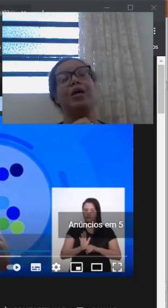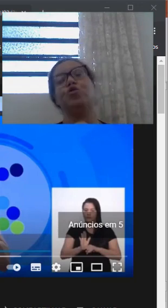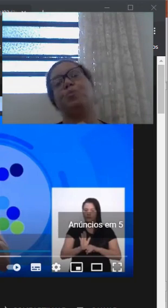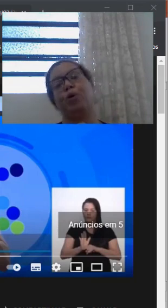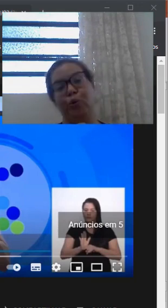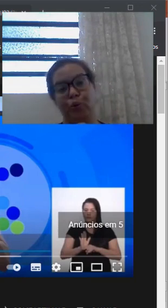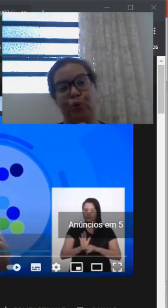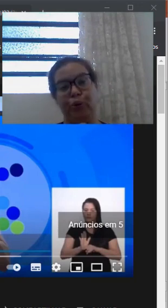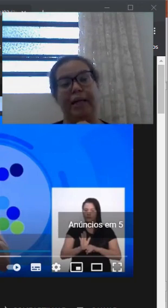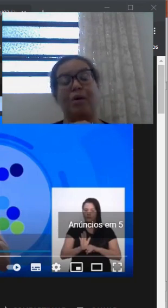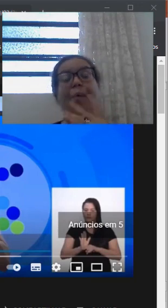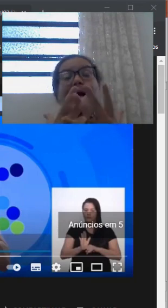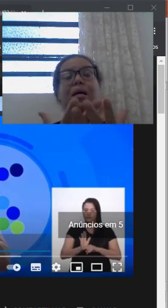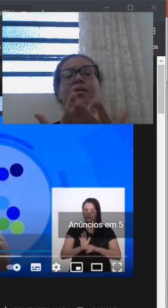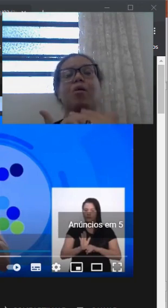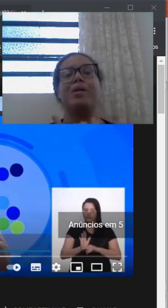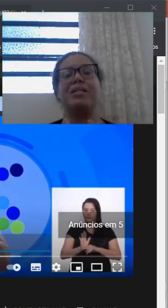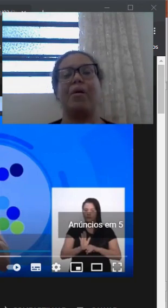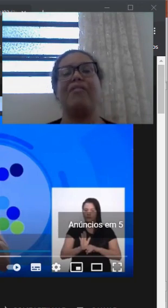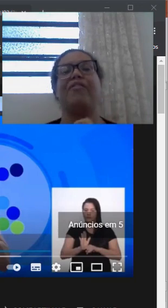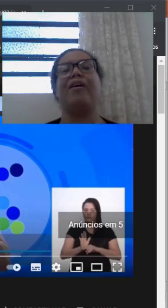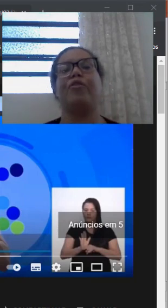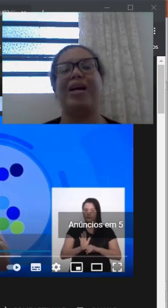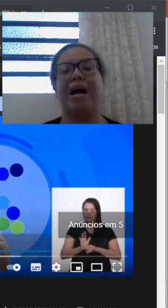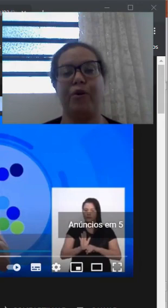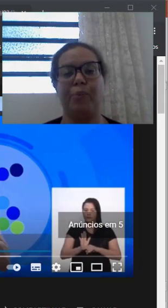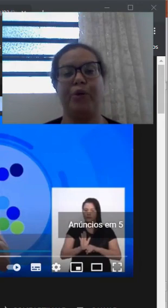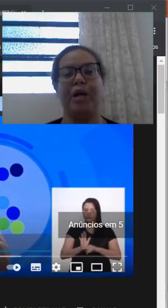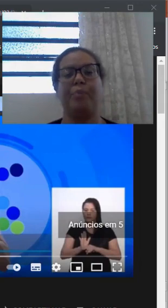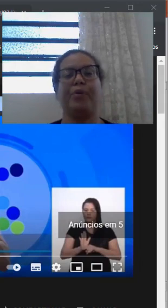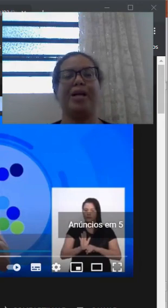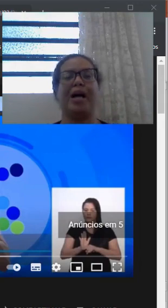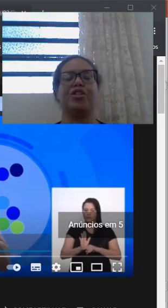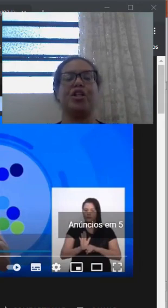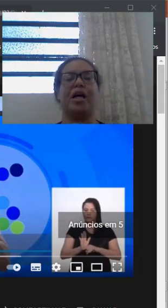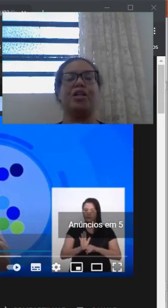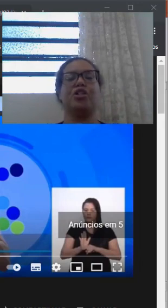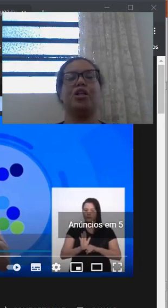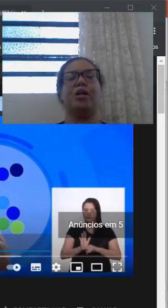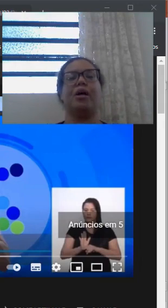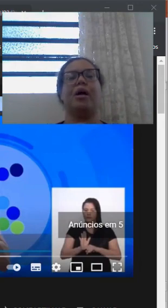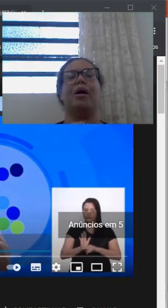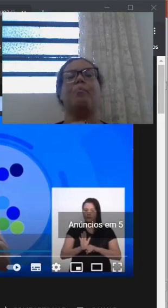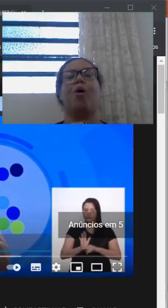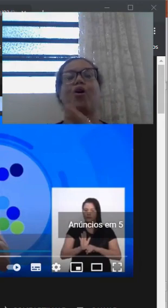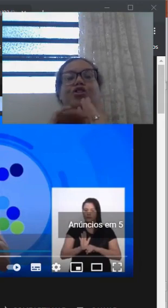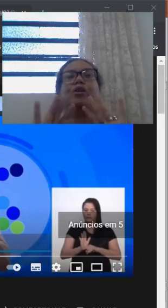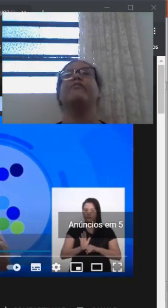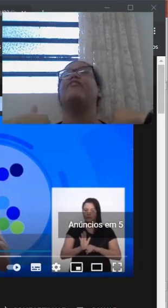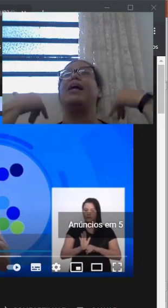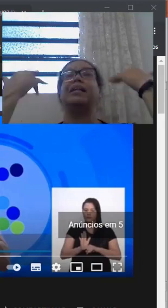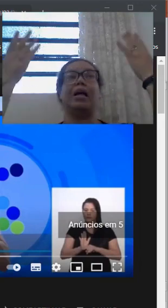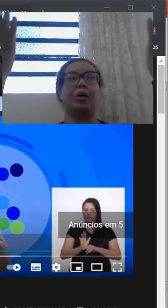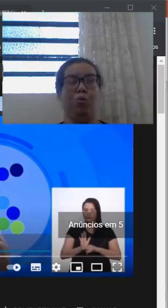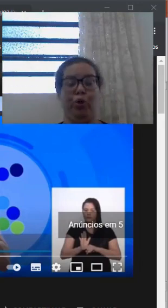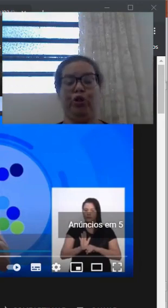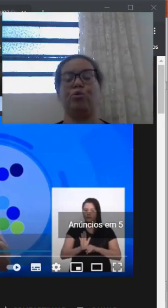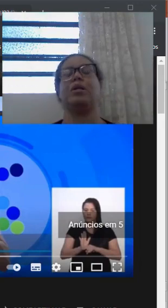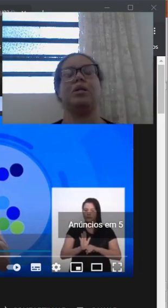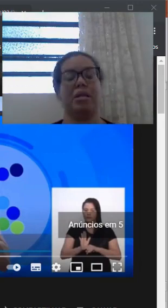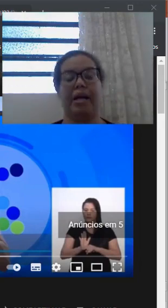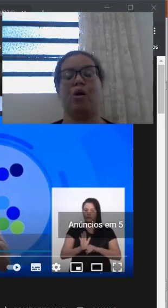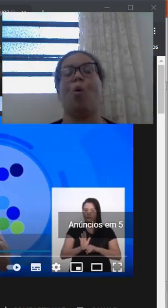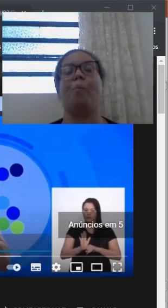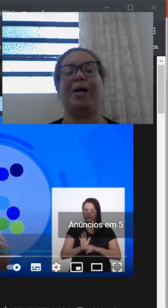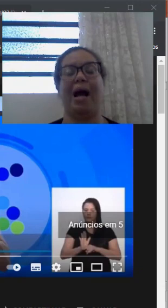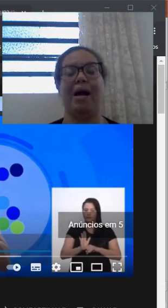comprando menos produto. Então a balança comercial é favorável por quê? Porque a gente pode vender muito